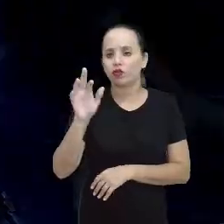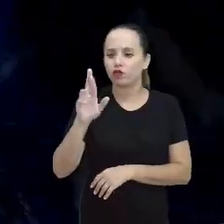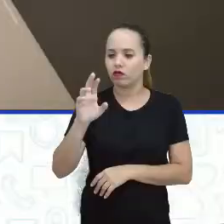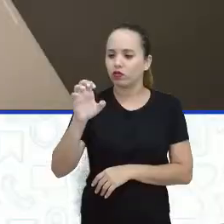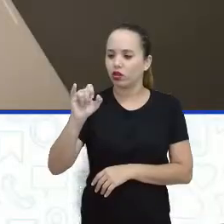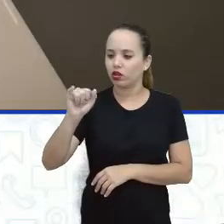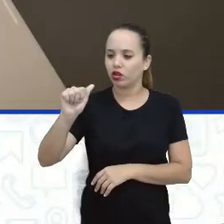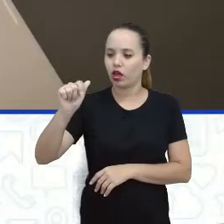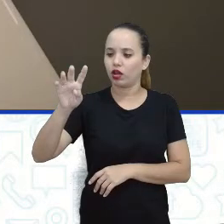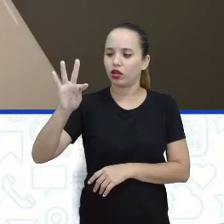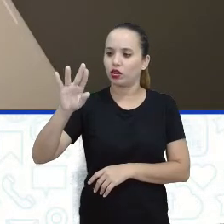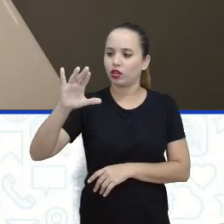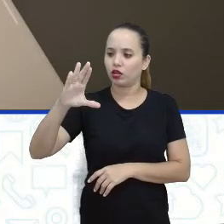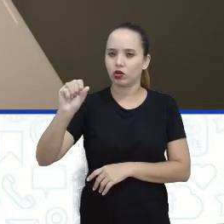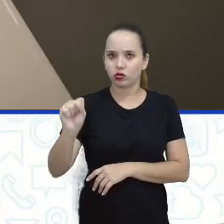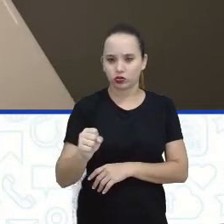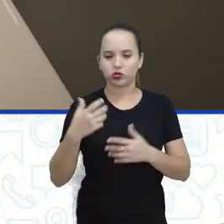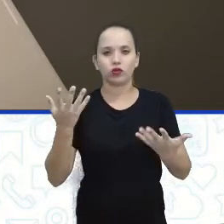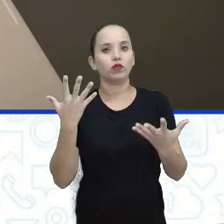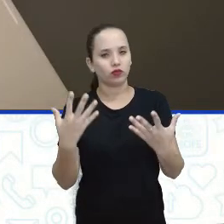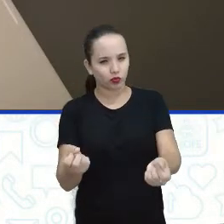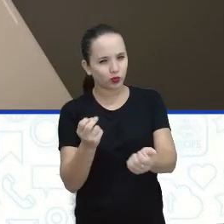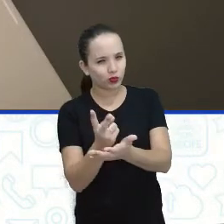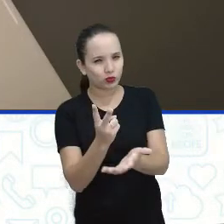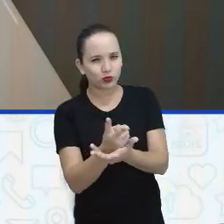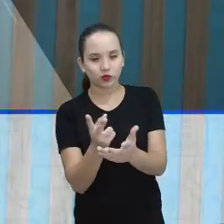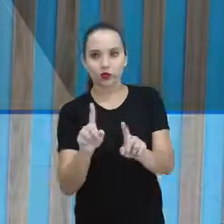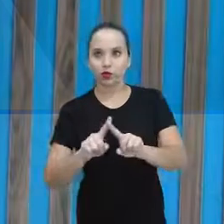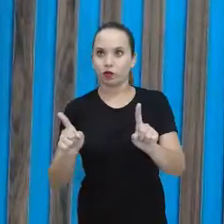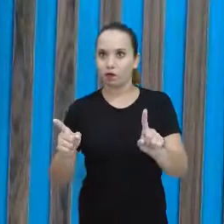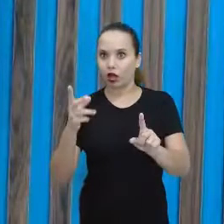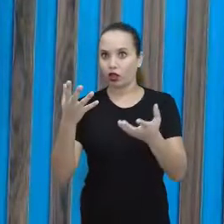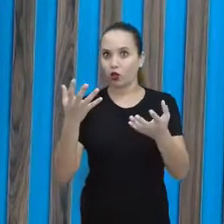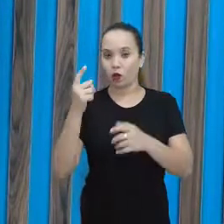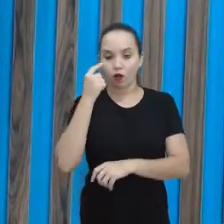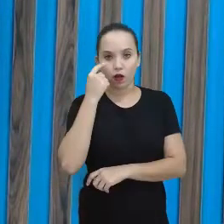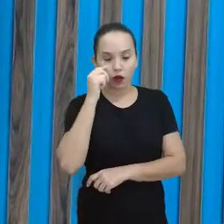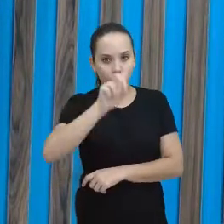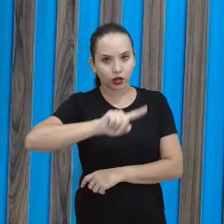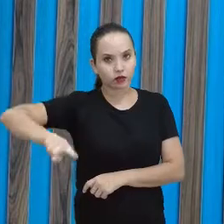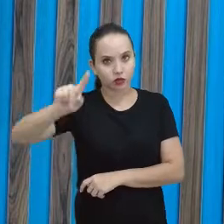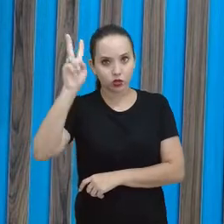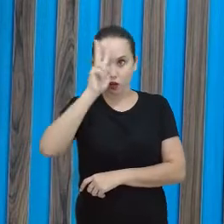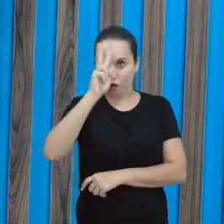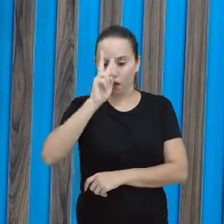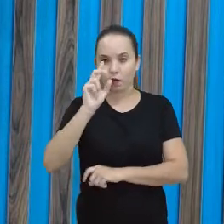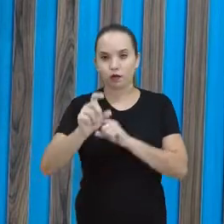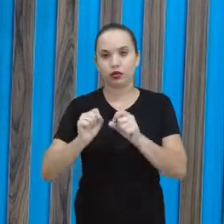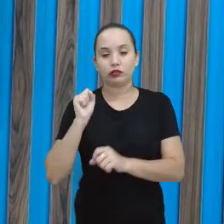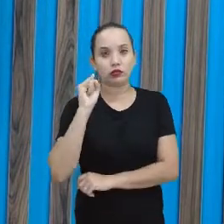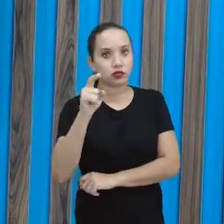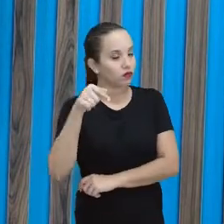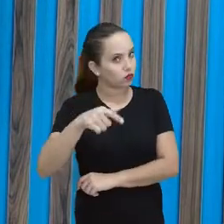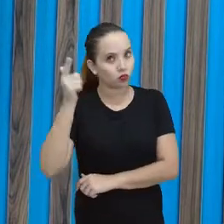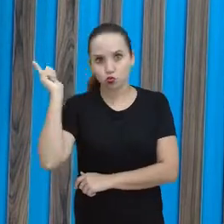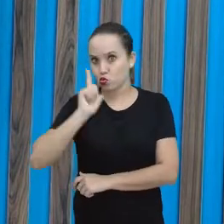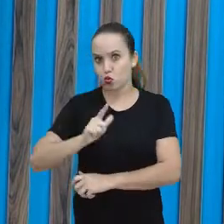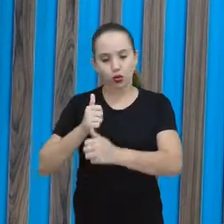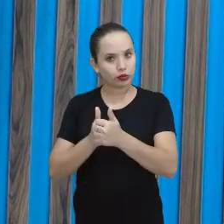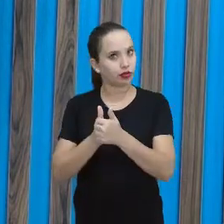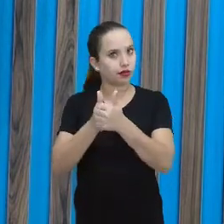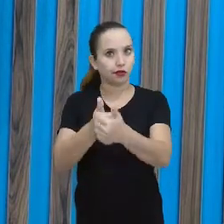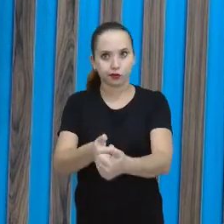com a nossa aula de hoje. Mas antes, só lembrando a vocês, né? Que se você não consegue acompanhar essas